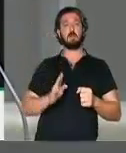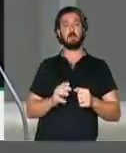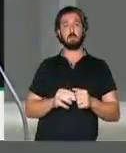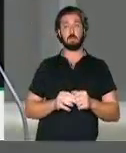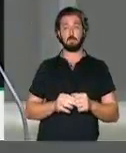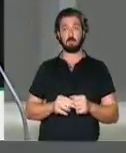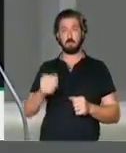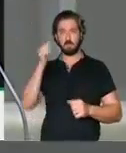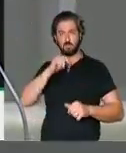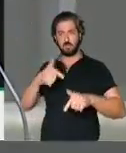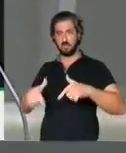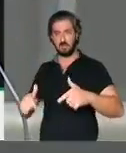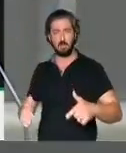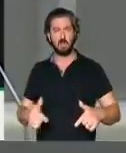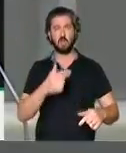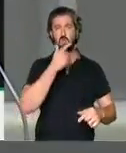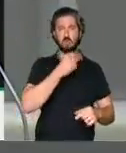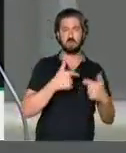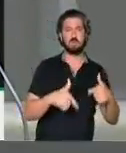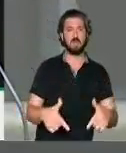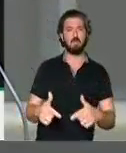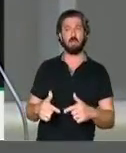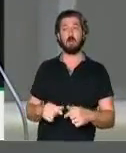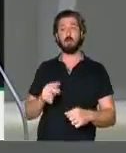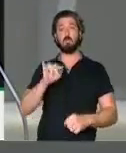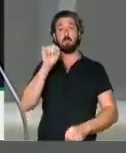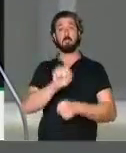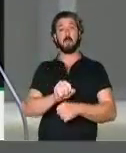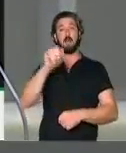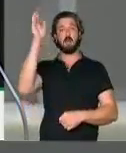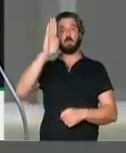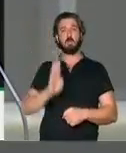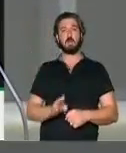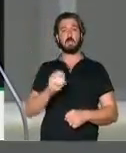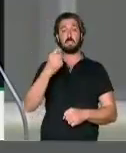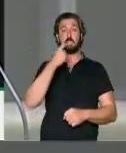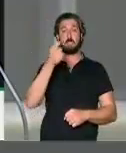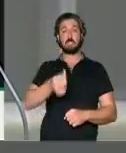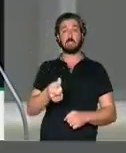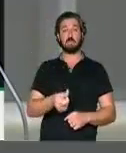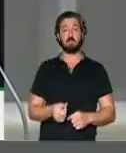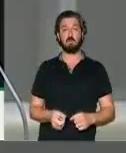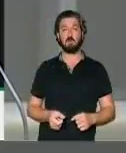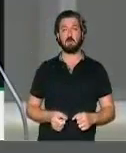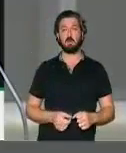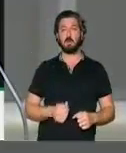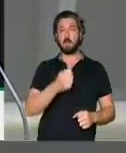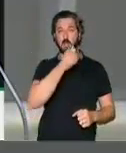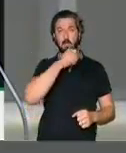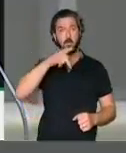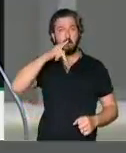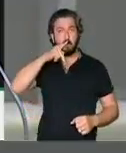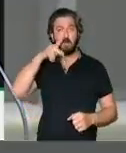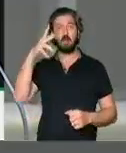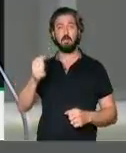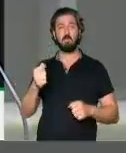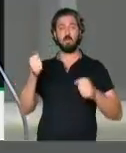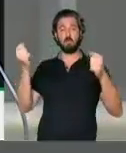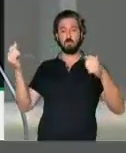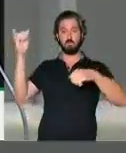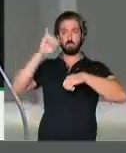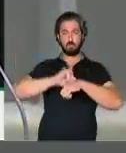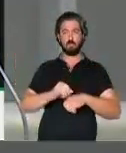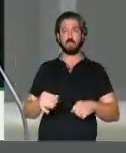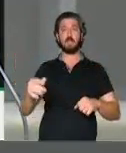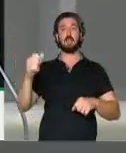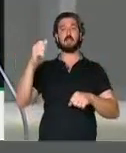As trabalhadoras e os trabalhadores vão parar o Brasil nesta sexta-feira. No Amapá, vamos nos concentrar